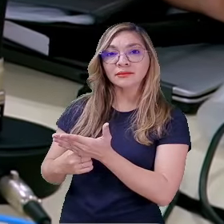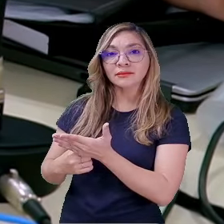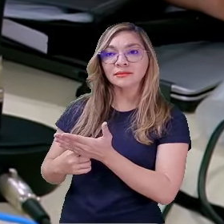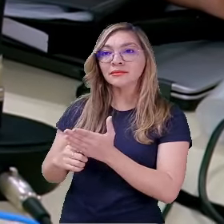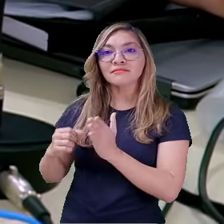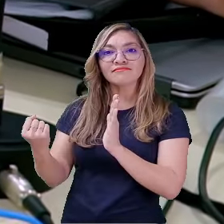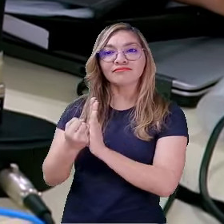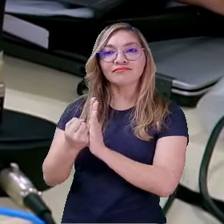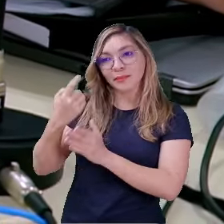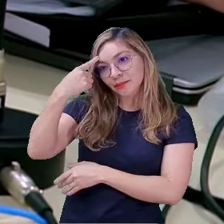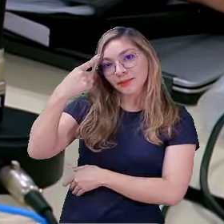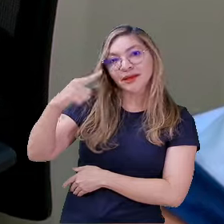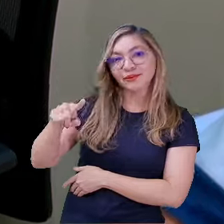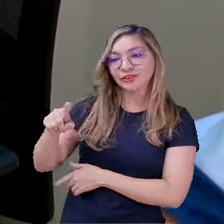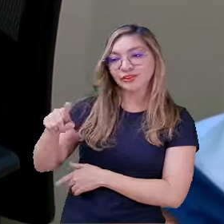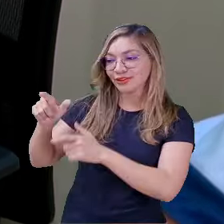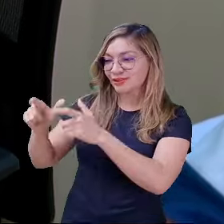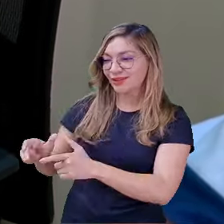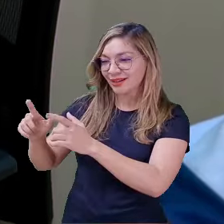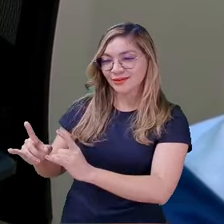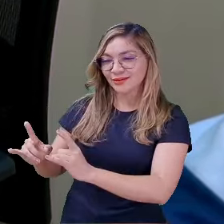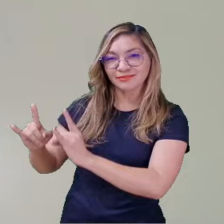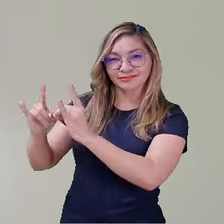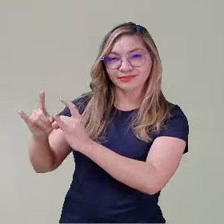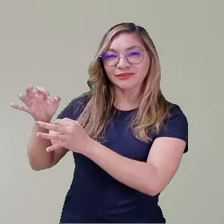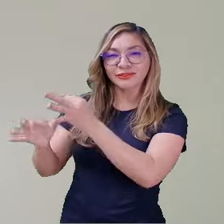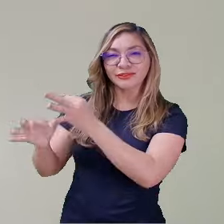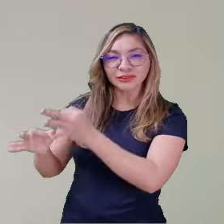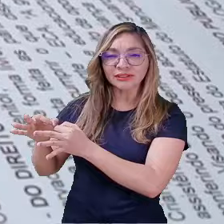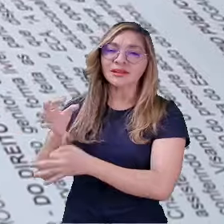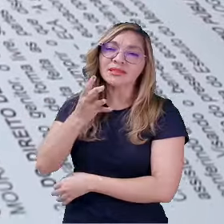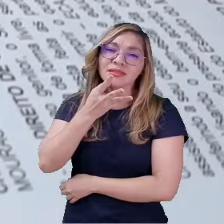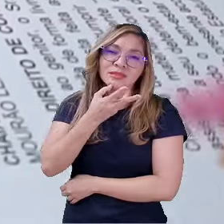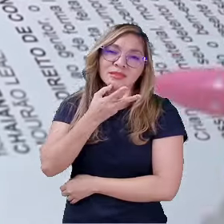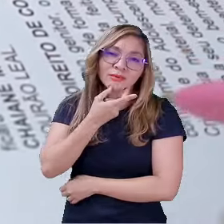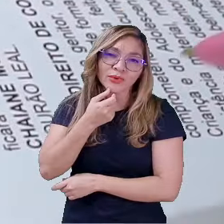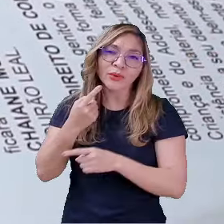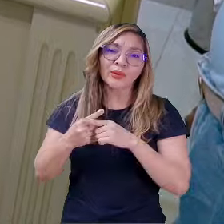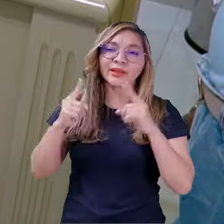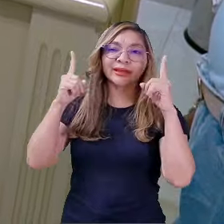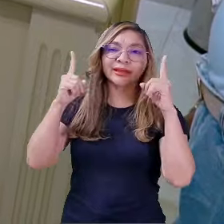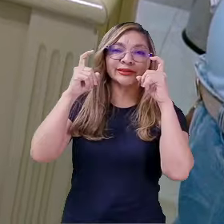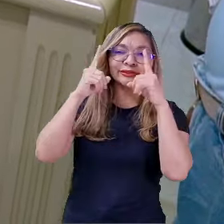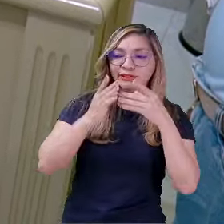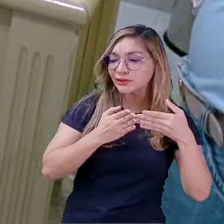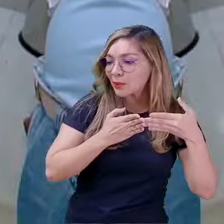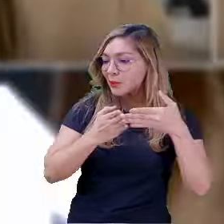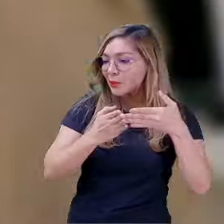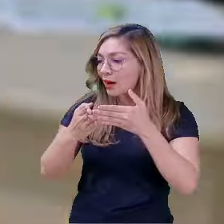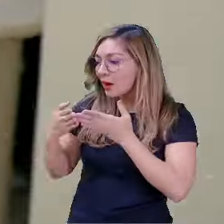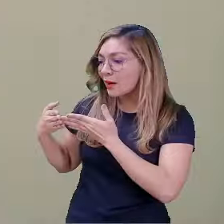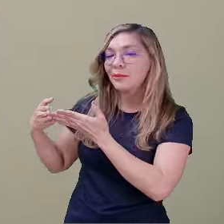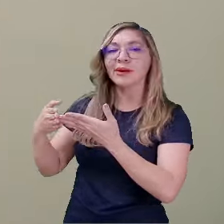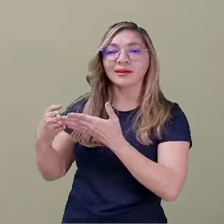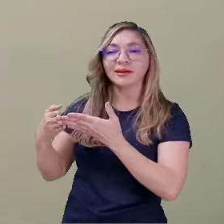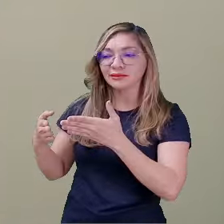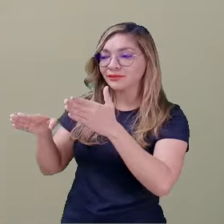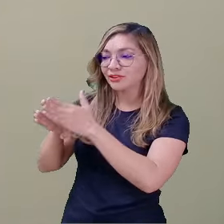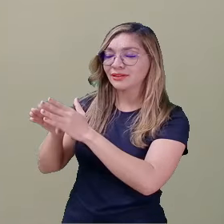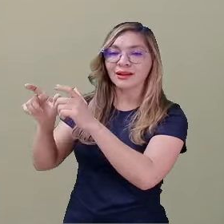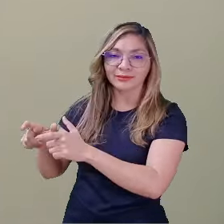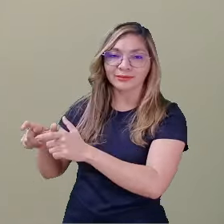julgamento no posto avançado do Bailique. Foi uma audiência demorada devido às dificuldades de locomoção entre réu e acusado. As audiências